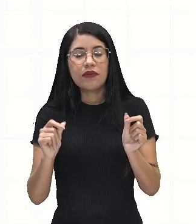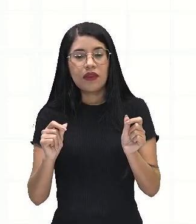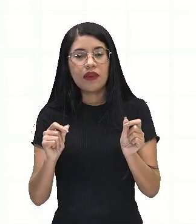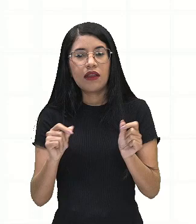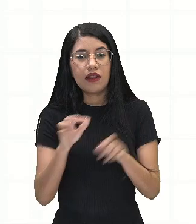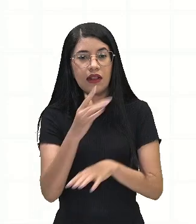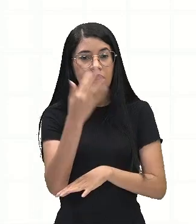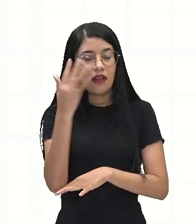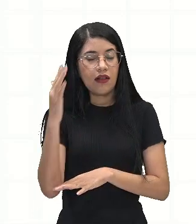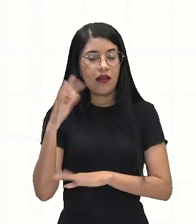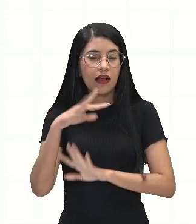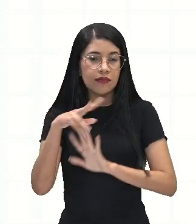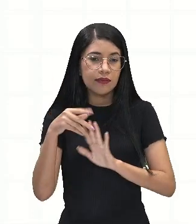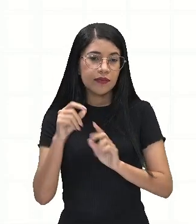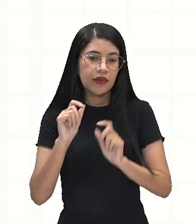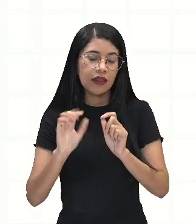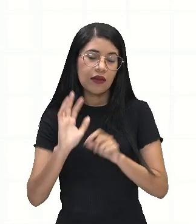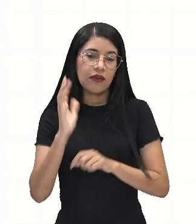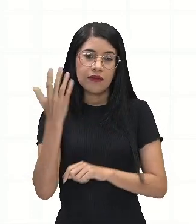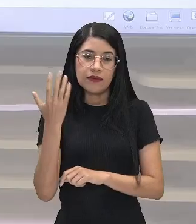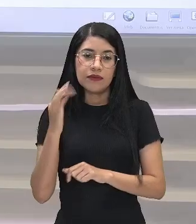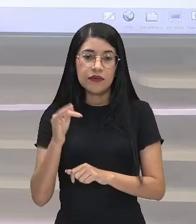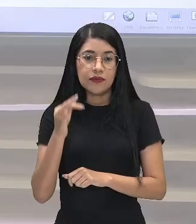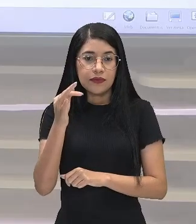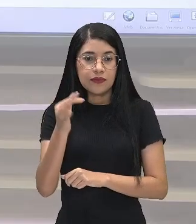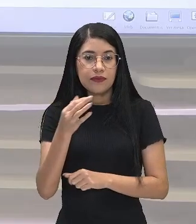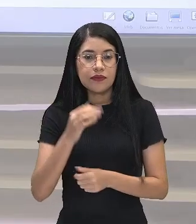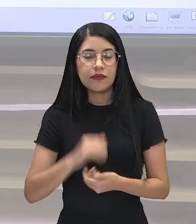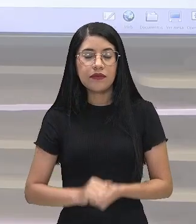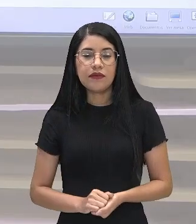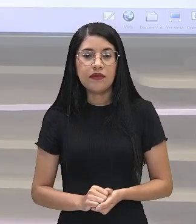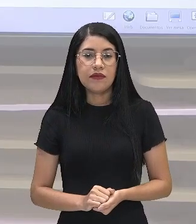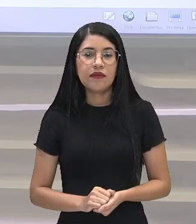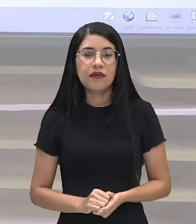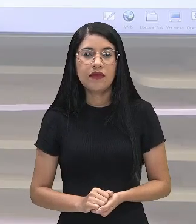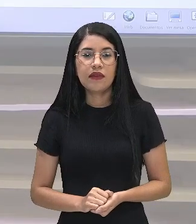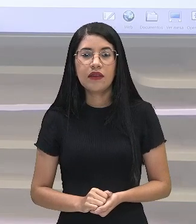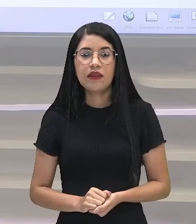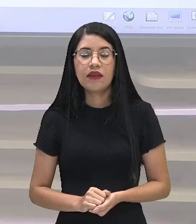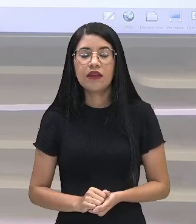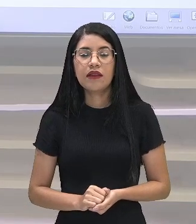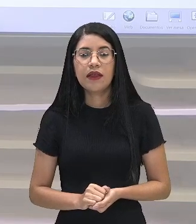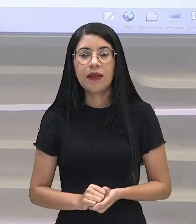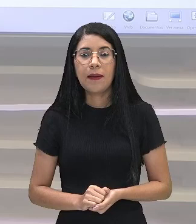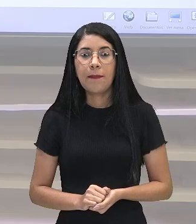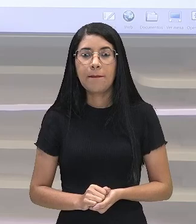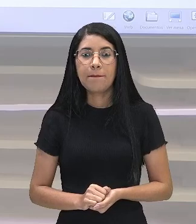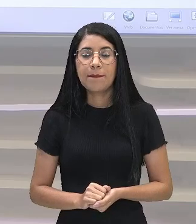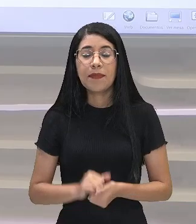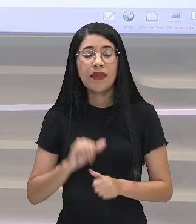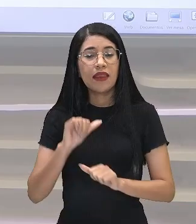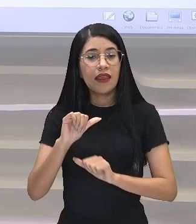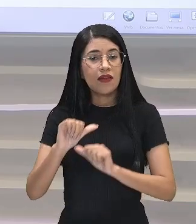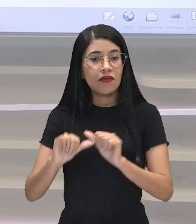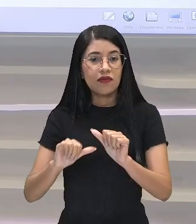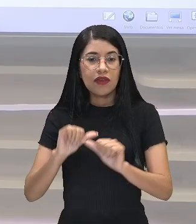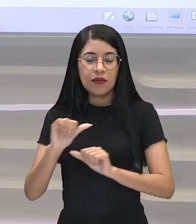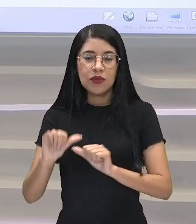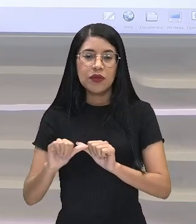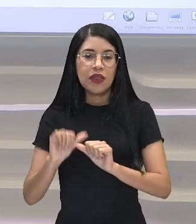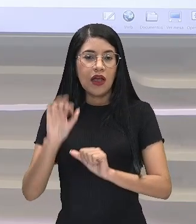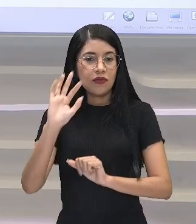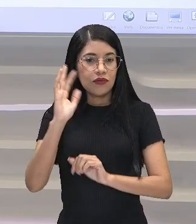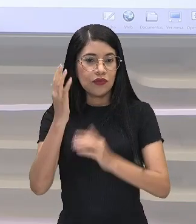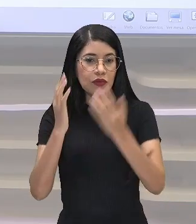nossa floresta, o que vai acontecer? Com certeza acontece uma mudança